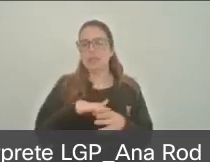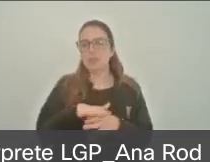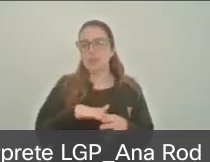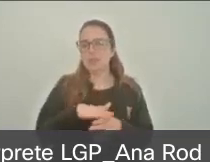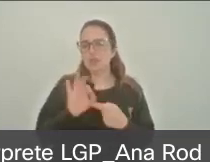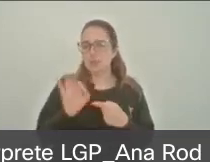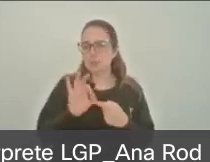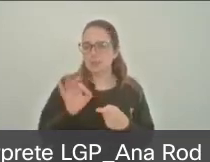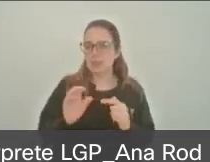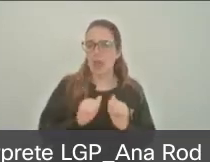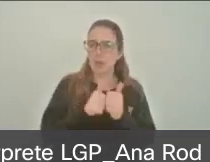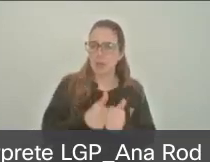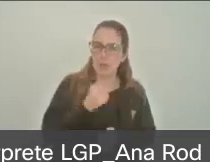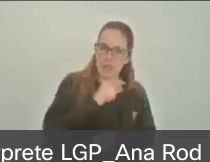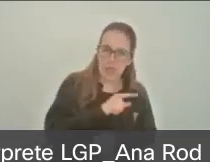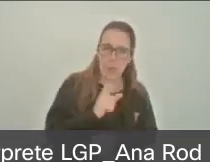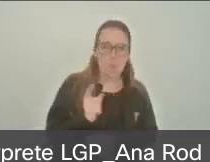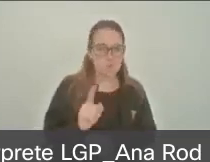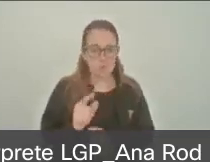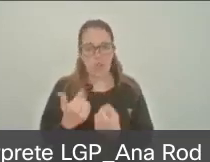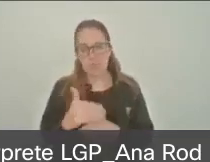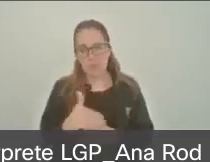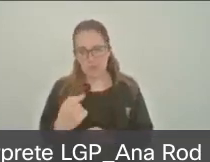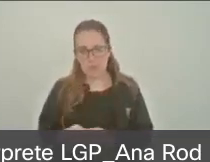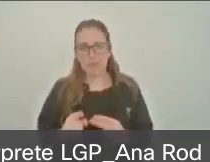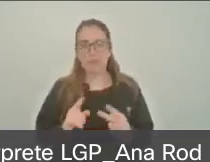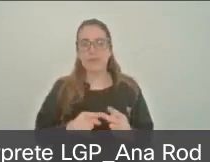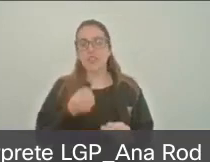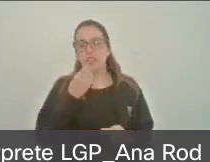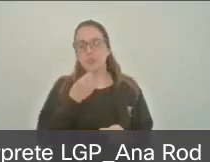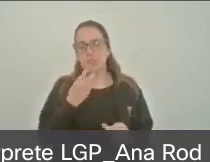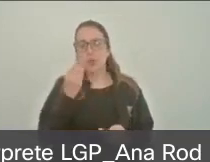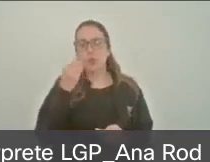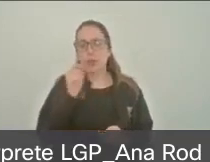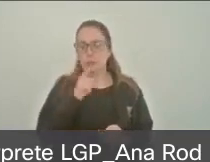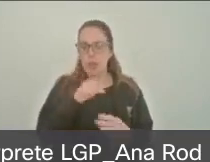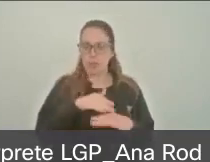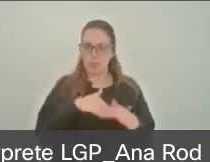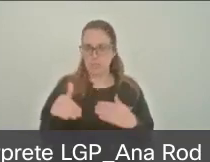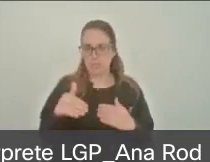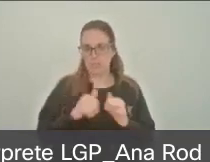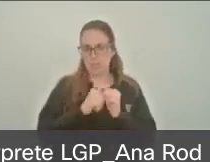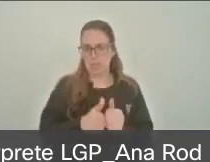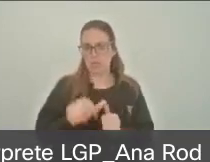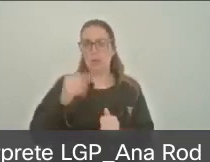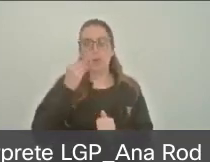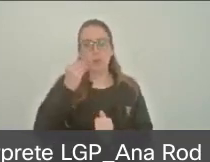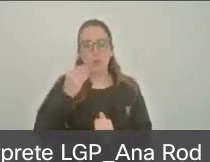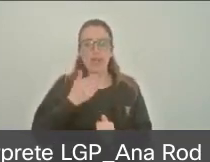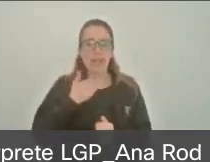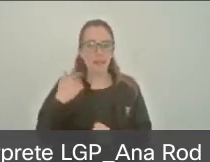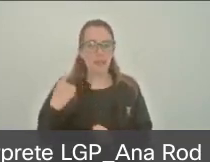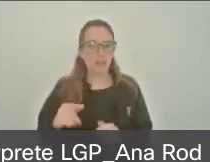que o acompanhamento é ou não permitido ou limitado, que descreveram os termos em que o exercício desse direito é assegurado e que procederam